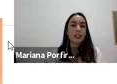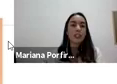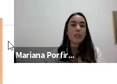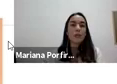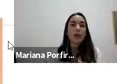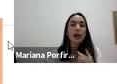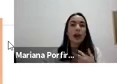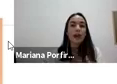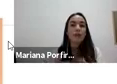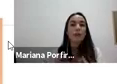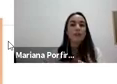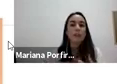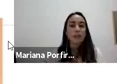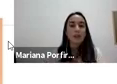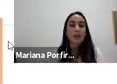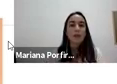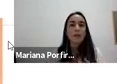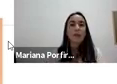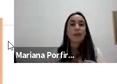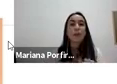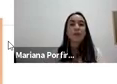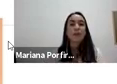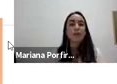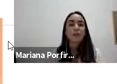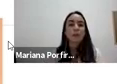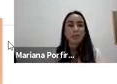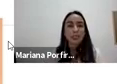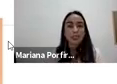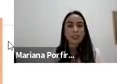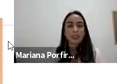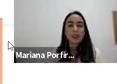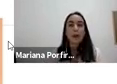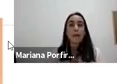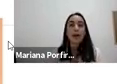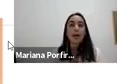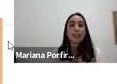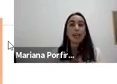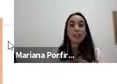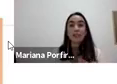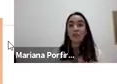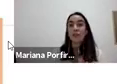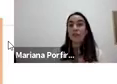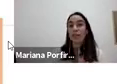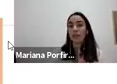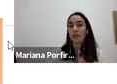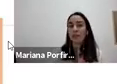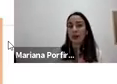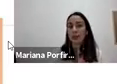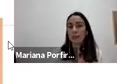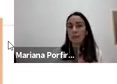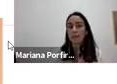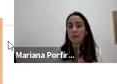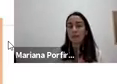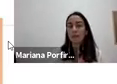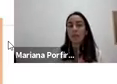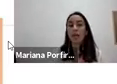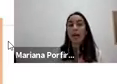frente. Então, a sucção é um ato muito importante para desenvolvimento da